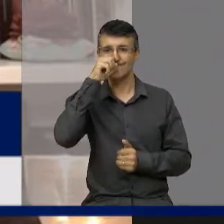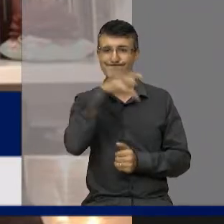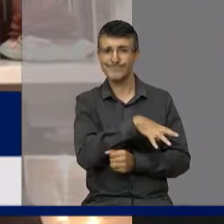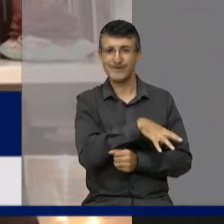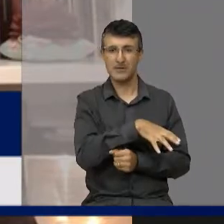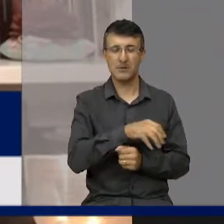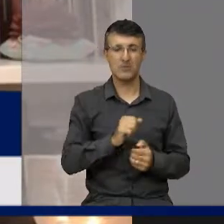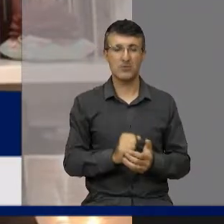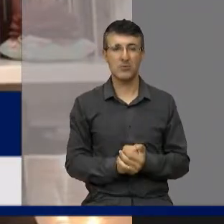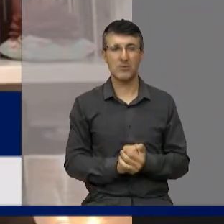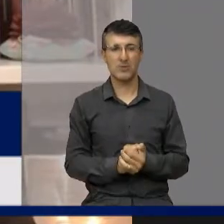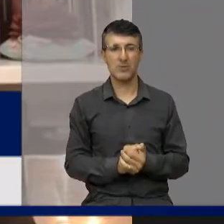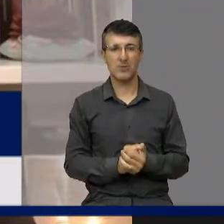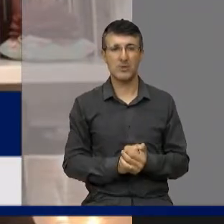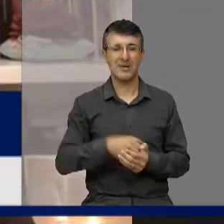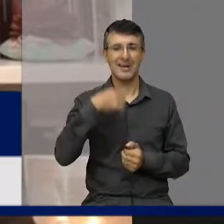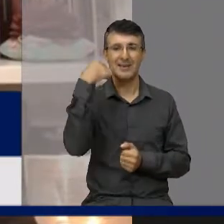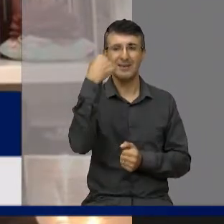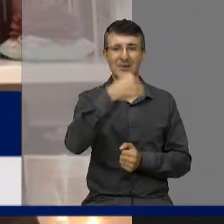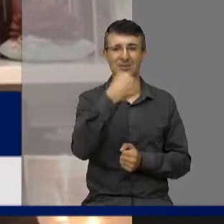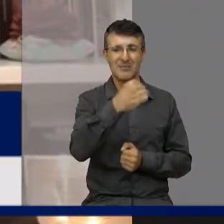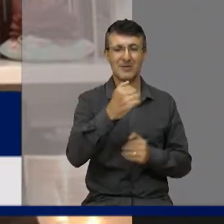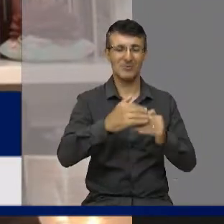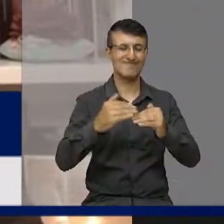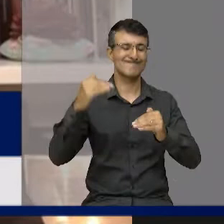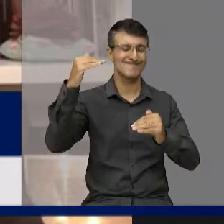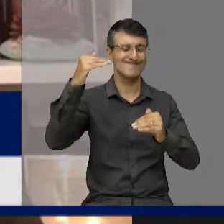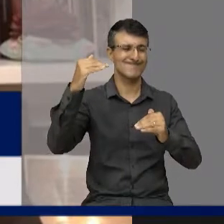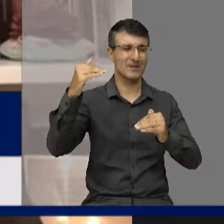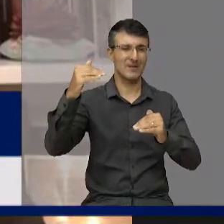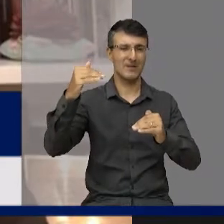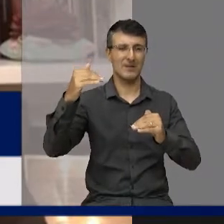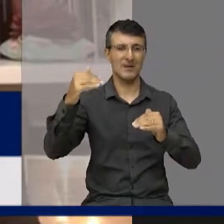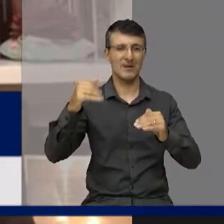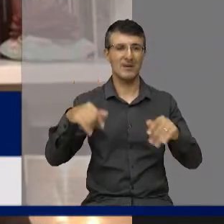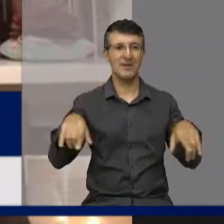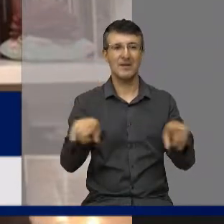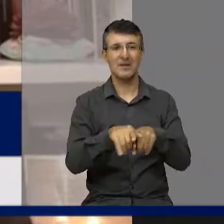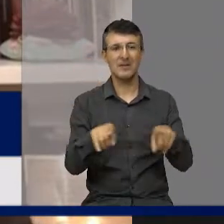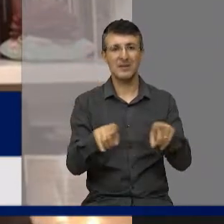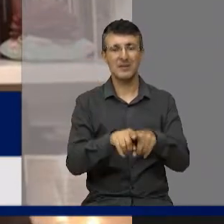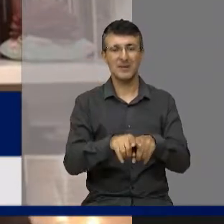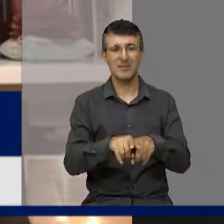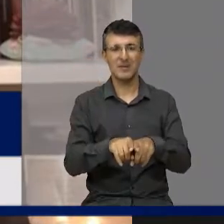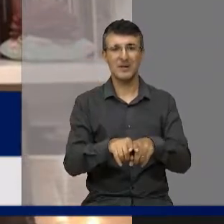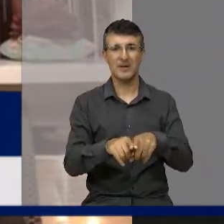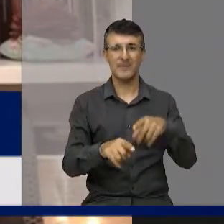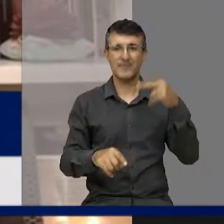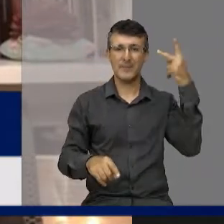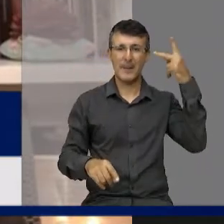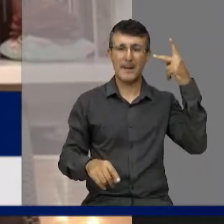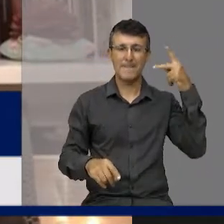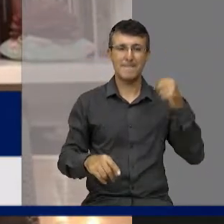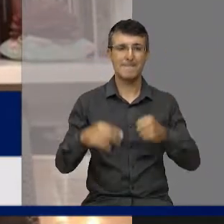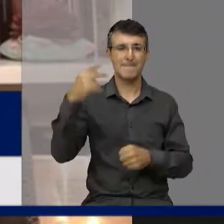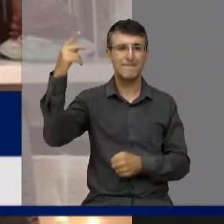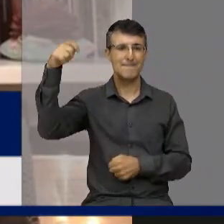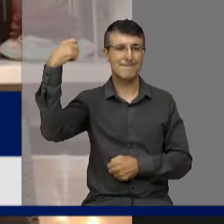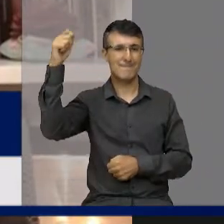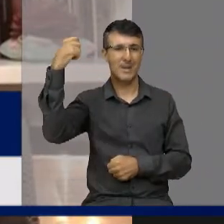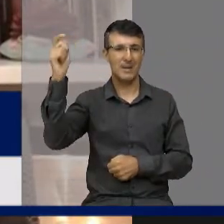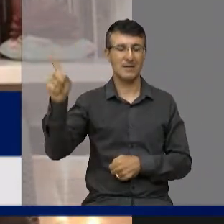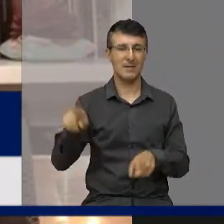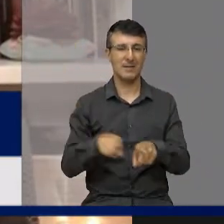estudo foram maiores que os números oficiais. O mesmo aconteceu também tanto no estado do Pernambuco quanto no estado do Ceará, onde